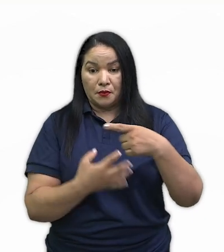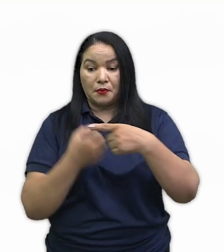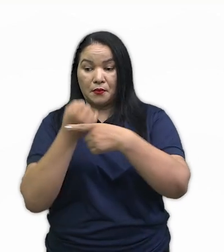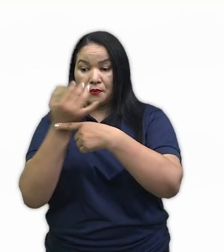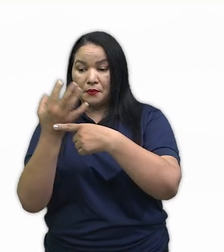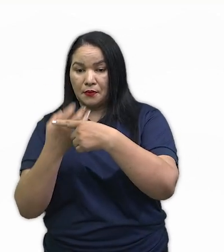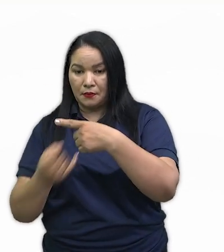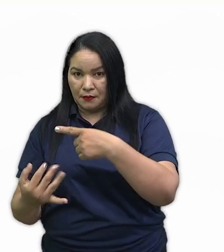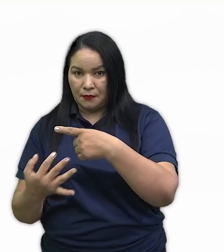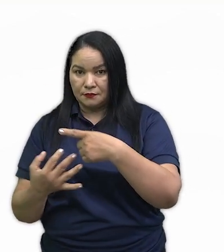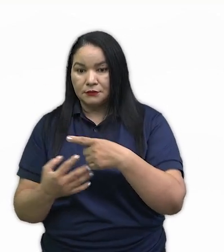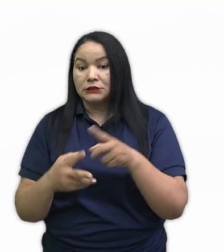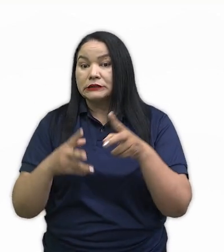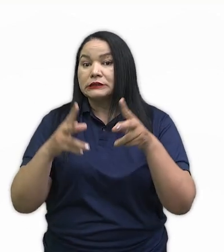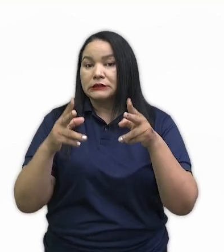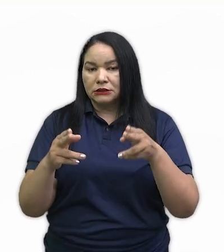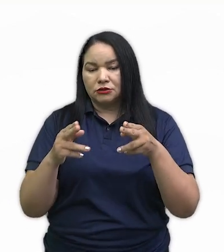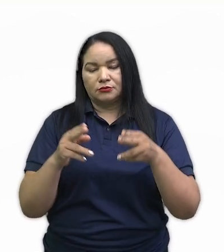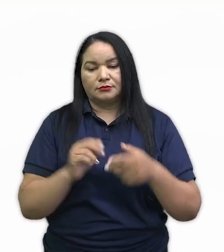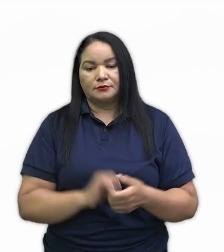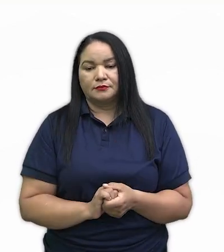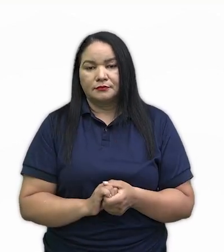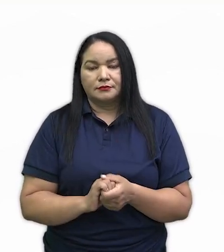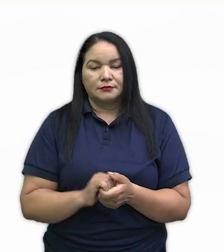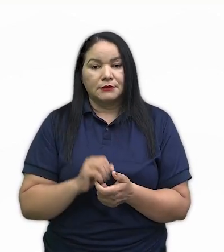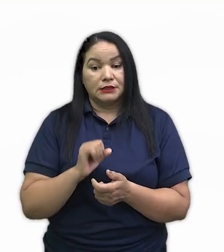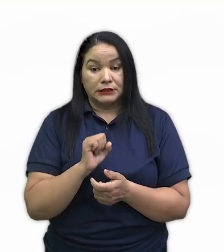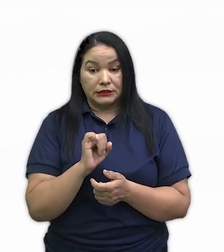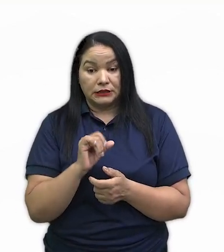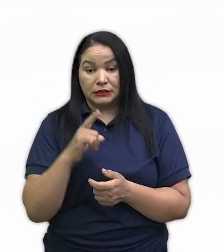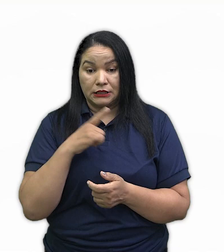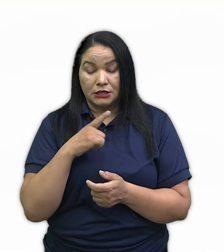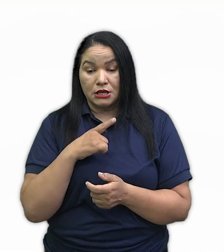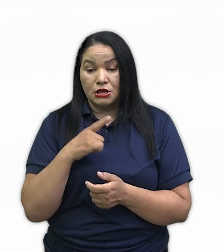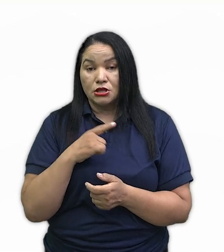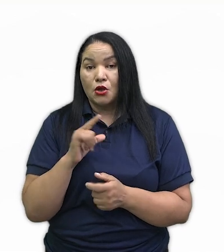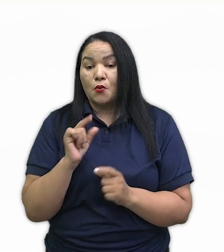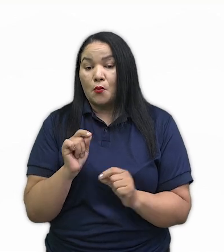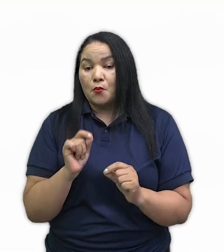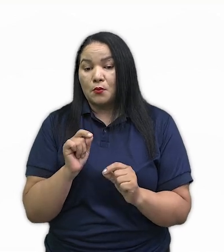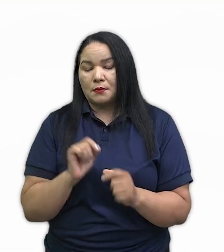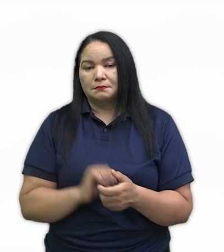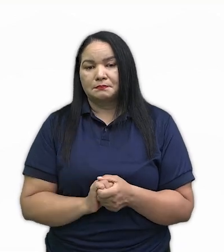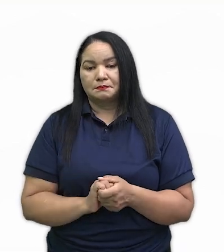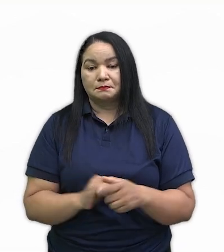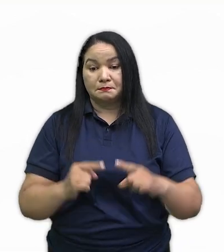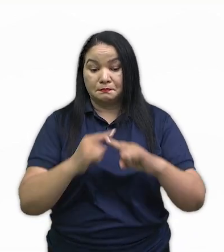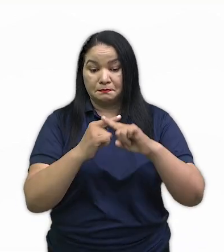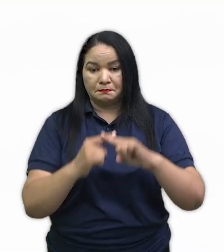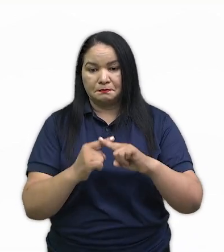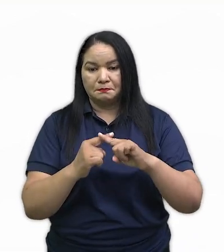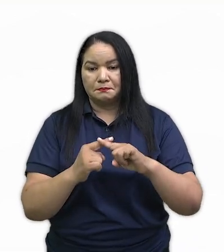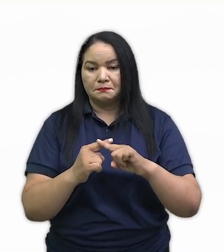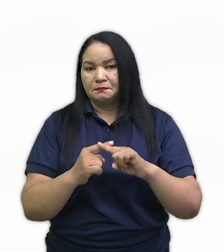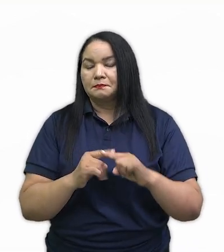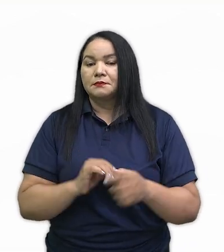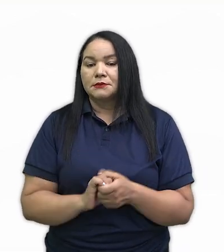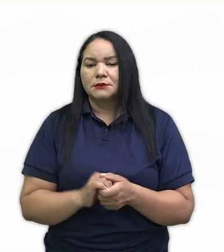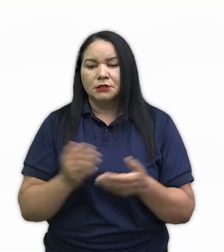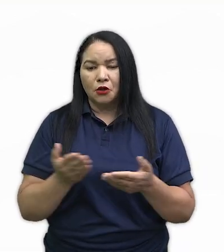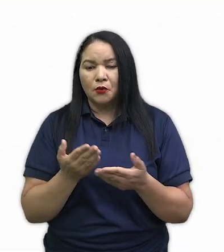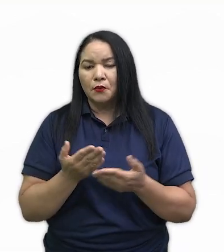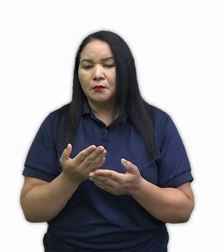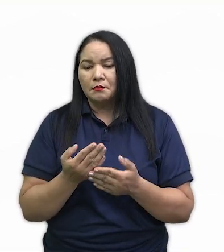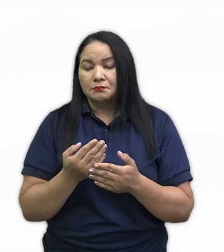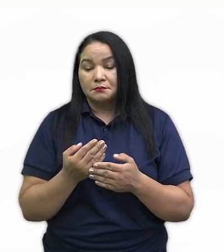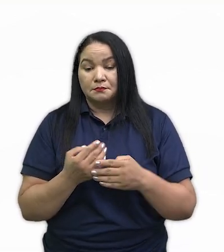seja, quando existe uma igualdade de duas frações, é porque nós temos aqui uma proporção. E aí, aqui embaixo, ó,